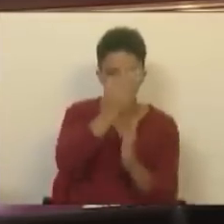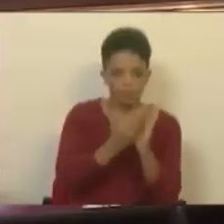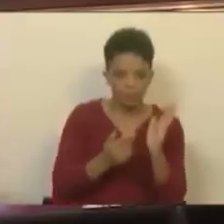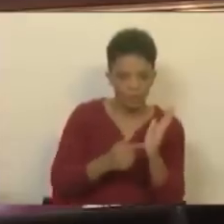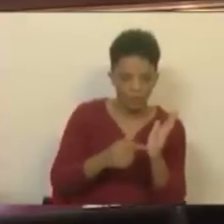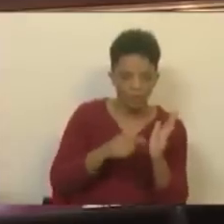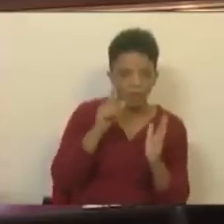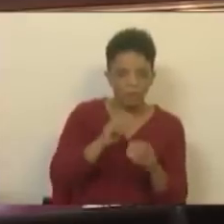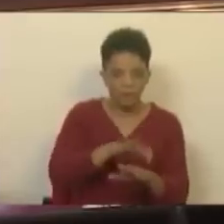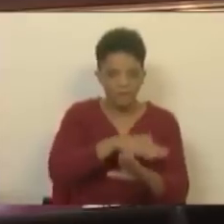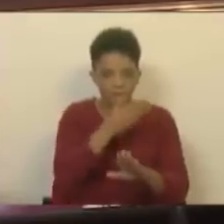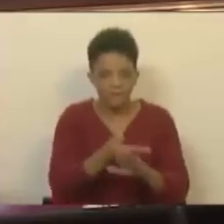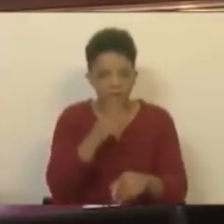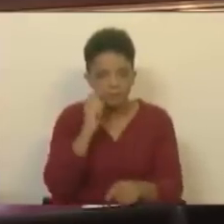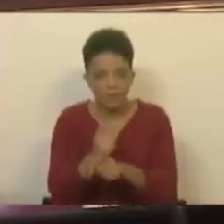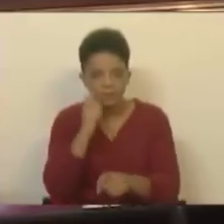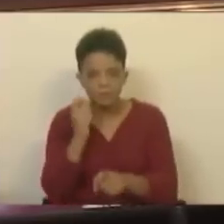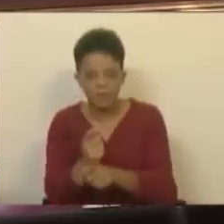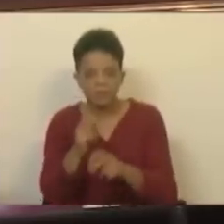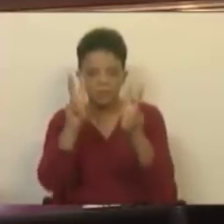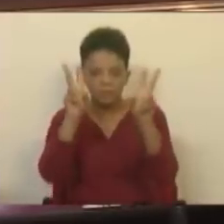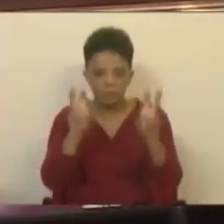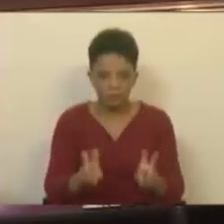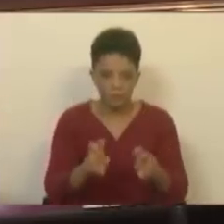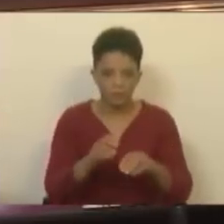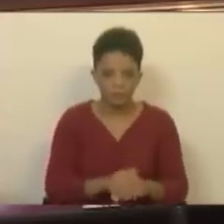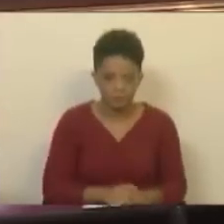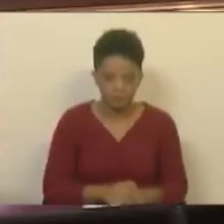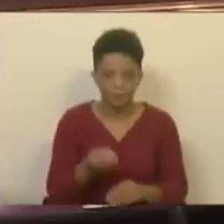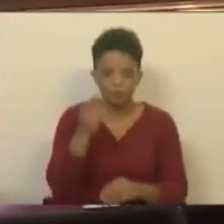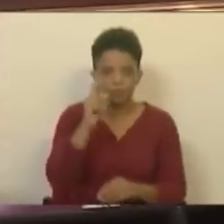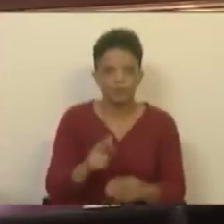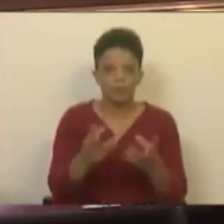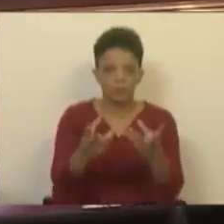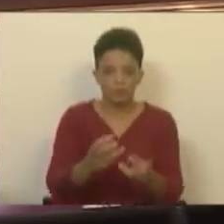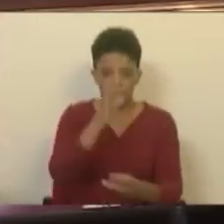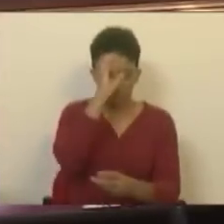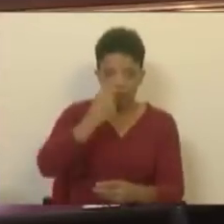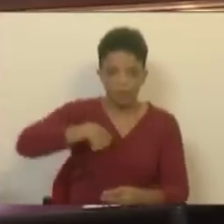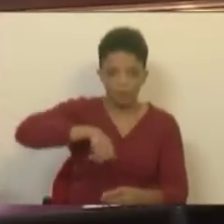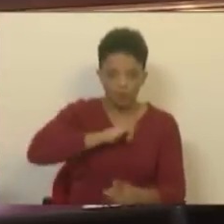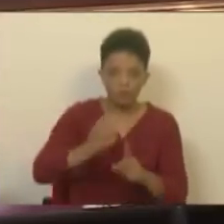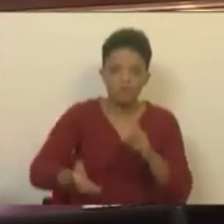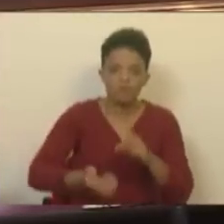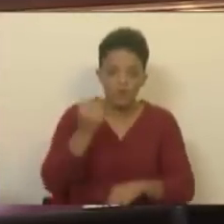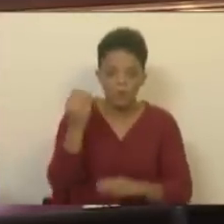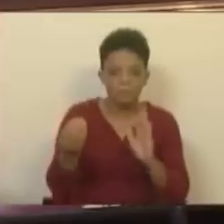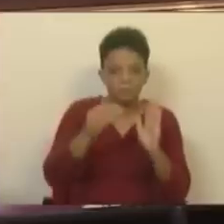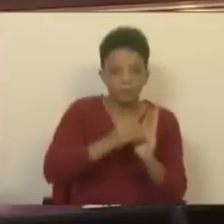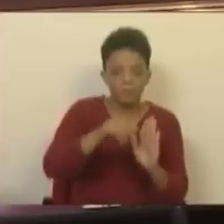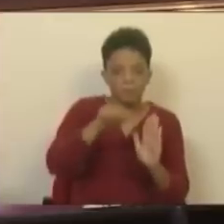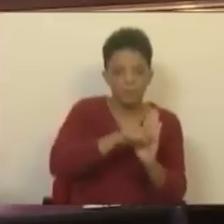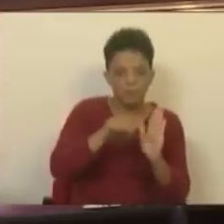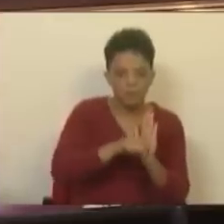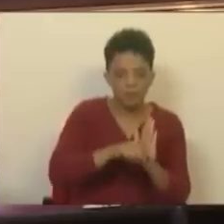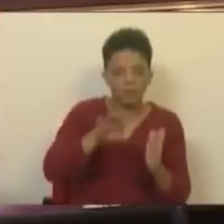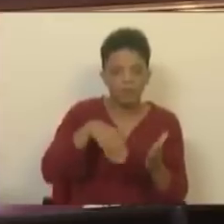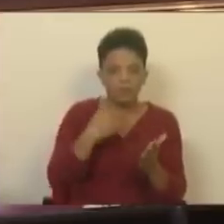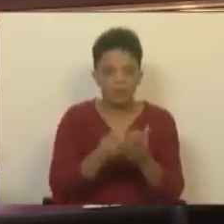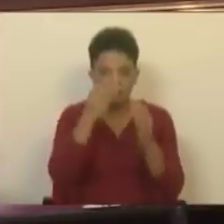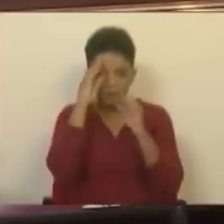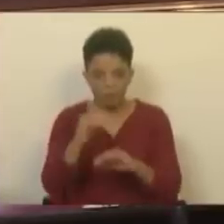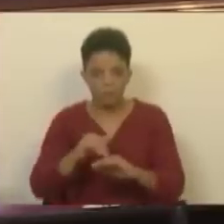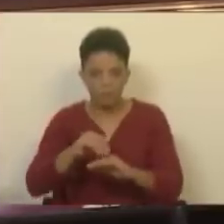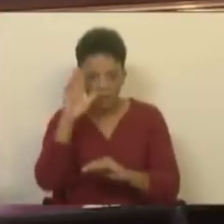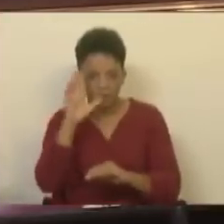e mais reforço e fiscalização nestas matérias no orçamento de estado conseguimos introduzir uma medida para precisamente garantir mais